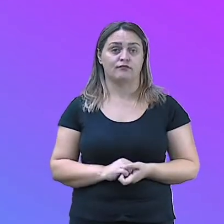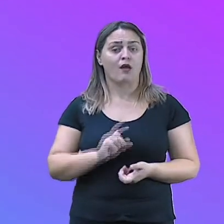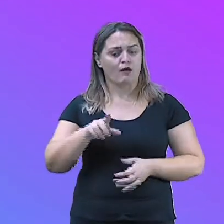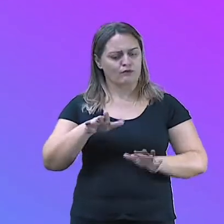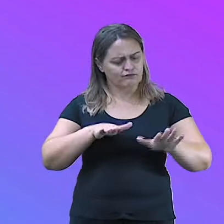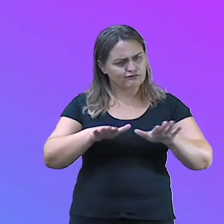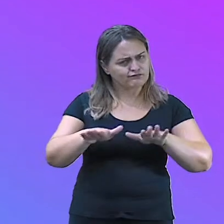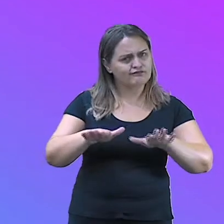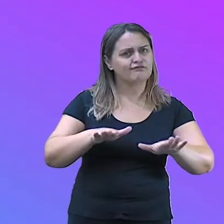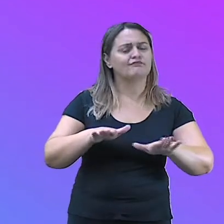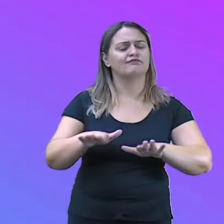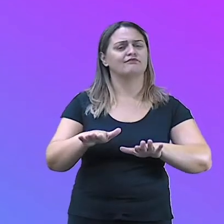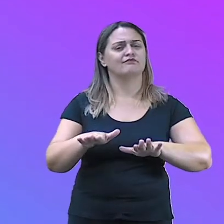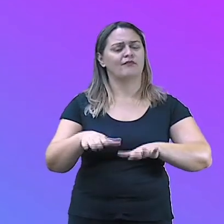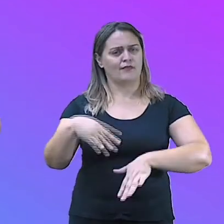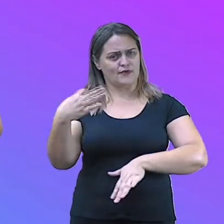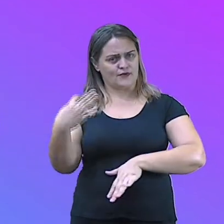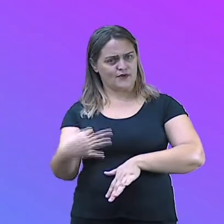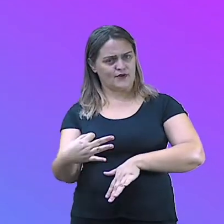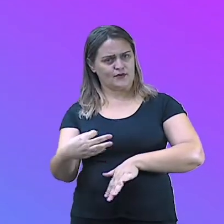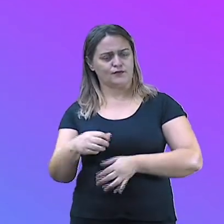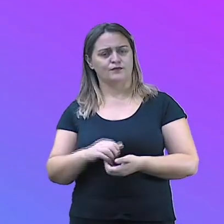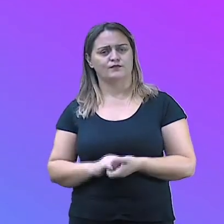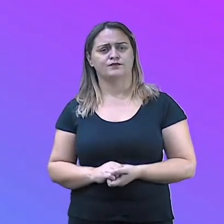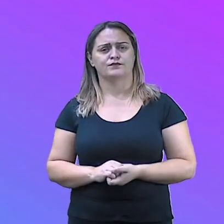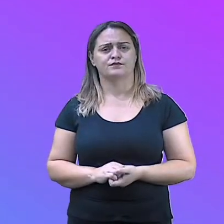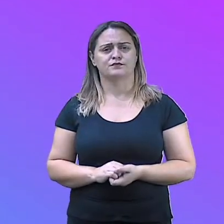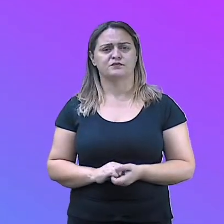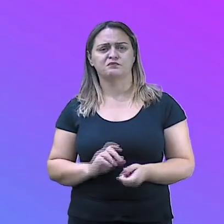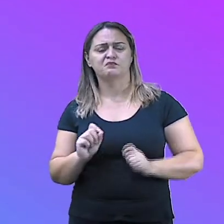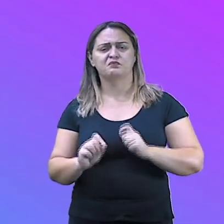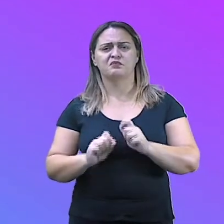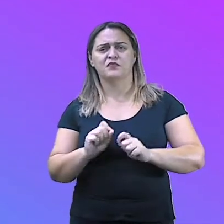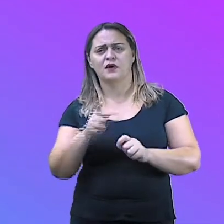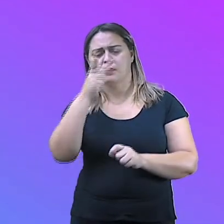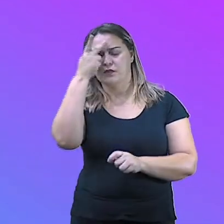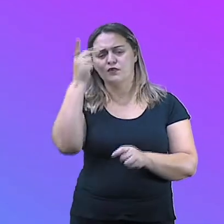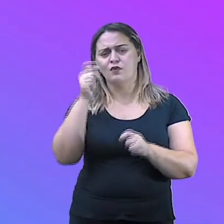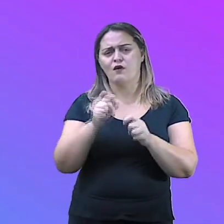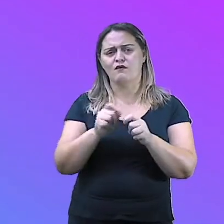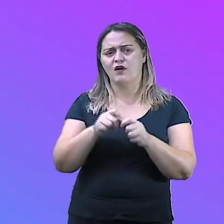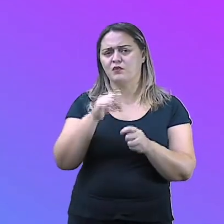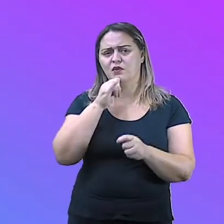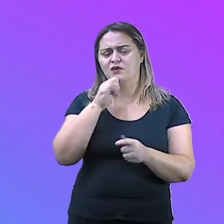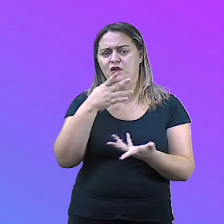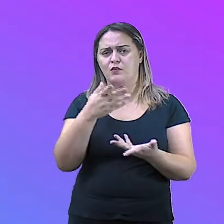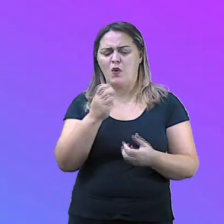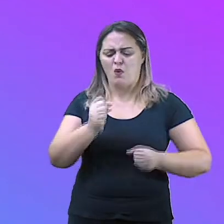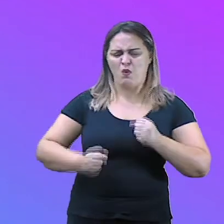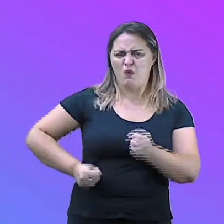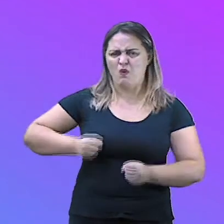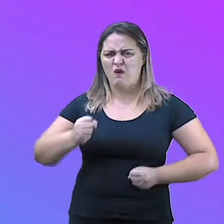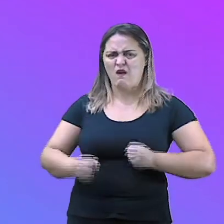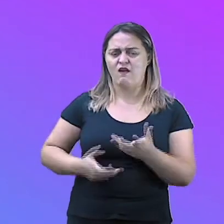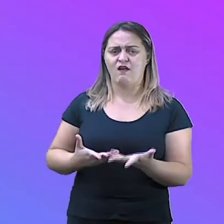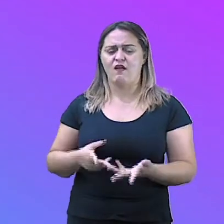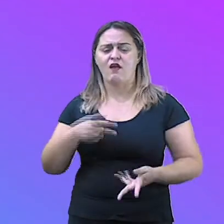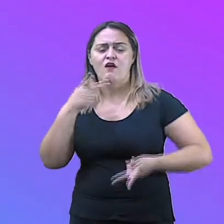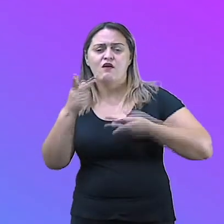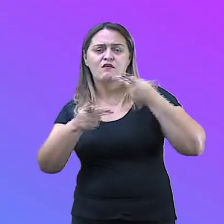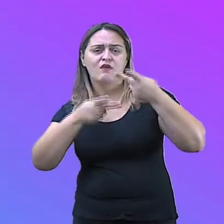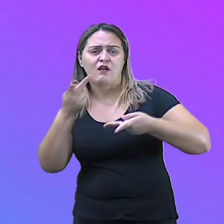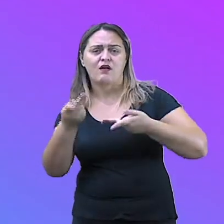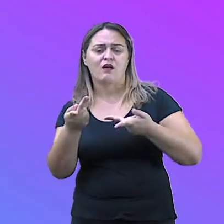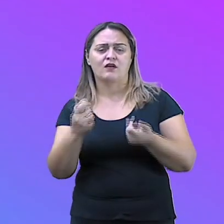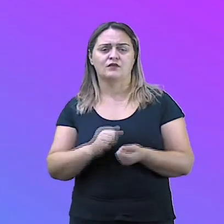não é mesmo? É caracterizado aí por quê? Por uma atividade, tipo correr, falar,